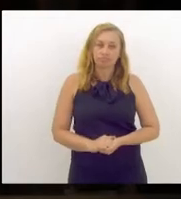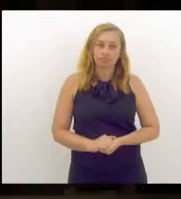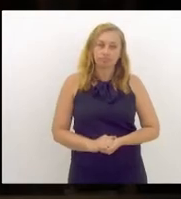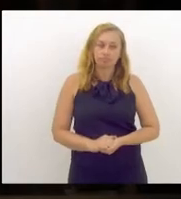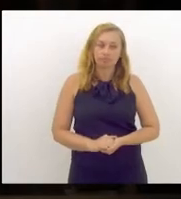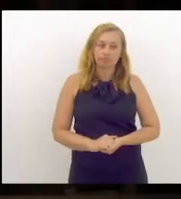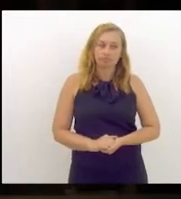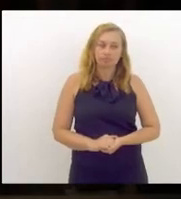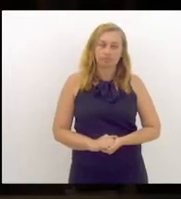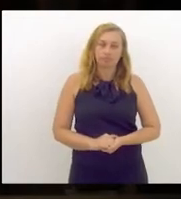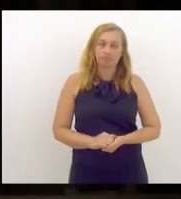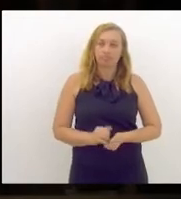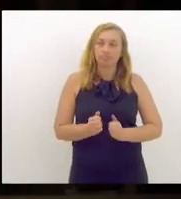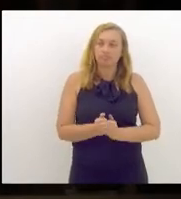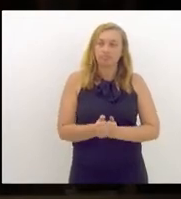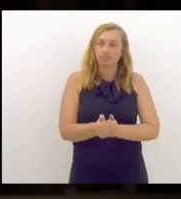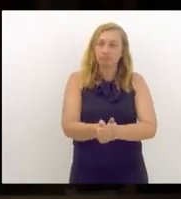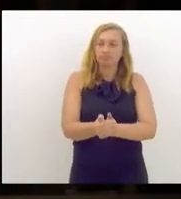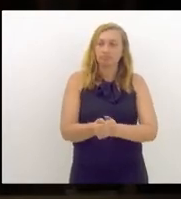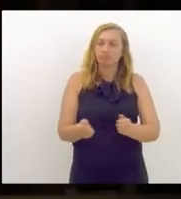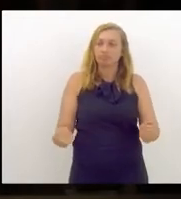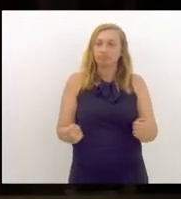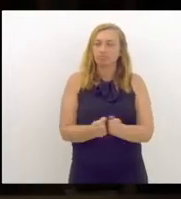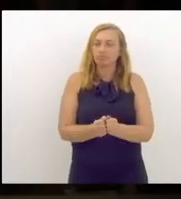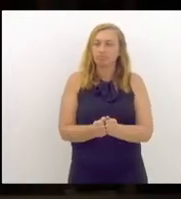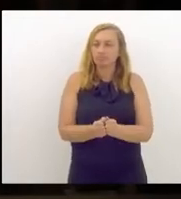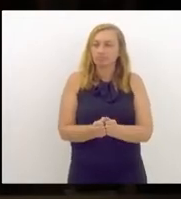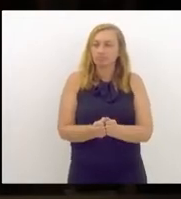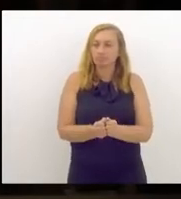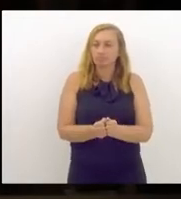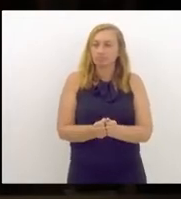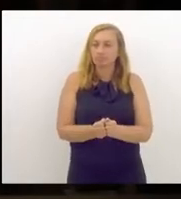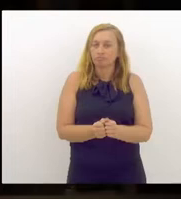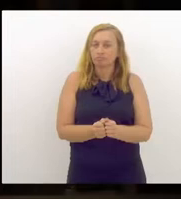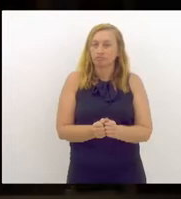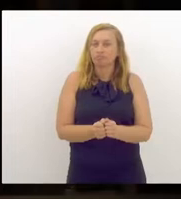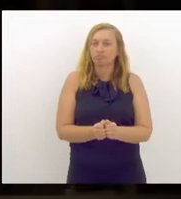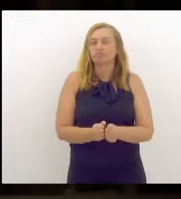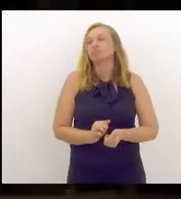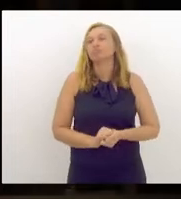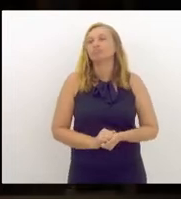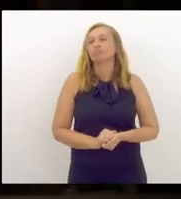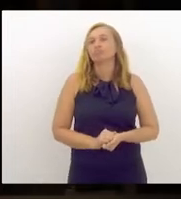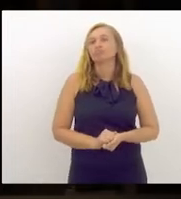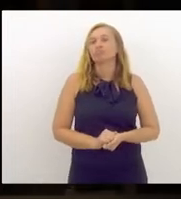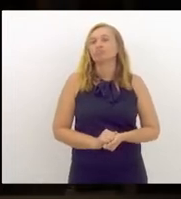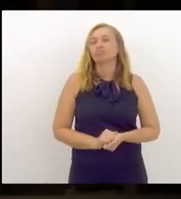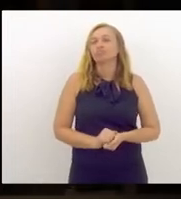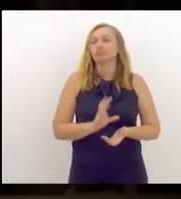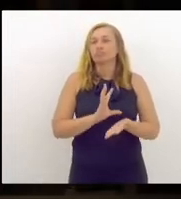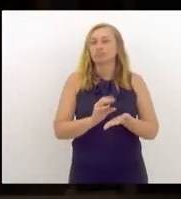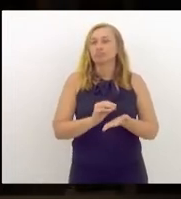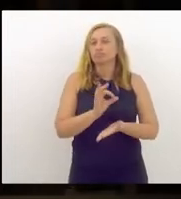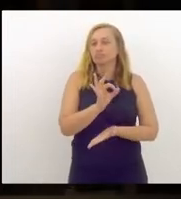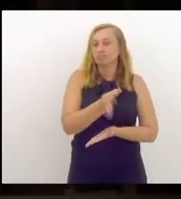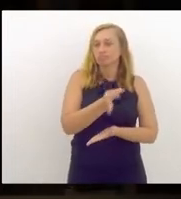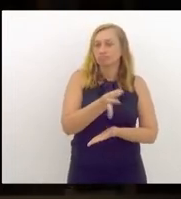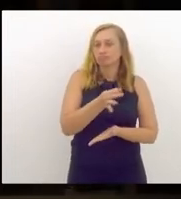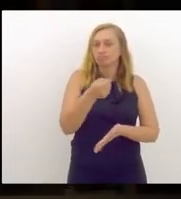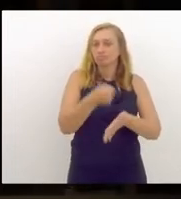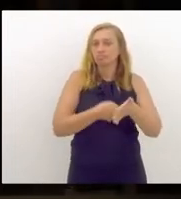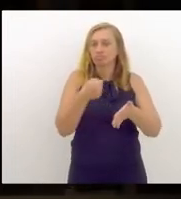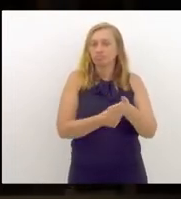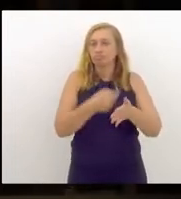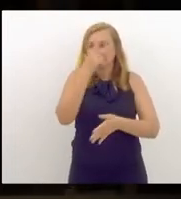continuamos caminhando junto a institucionalidade no mundo nos falta o que falta é Nossa certeza pela luta